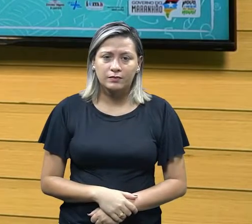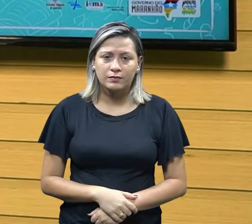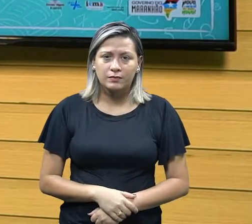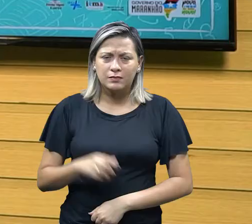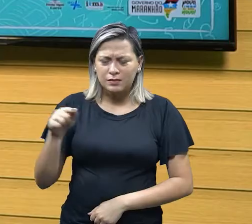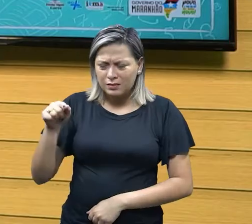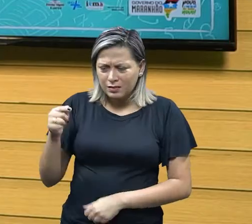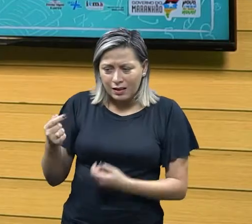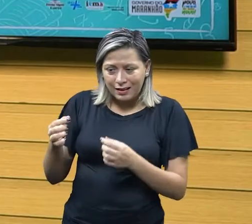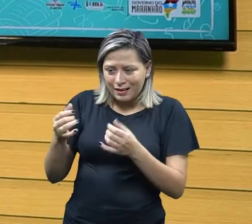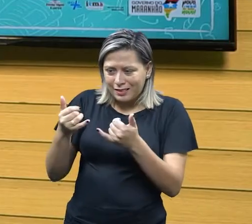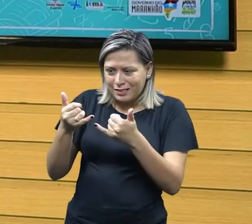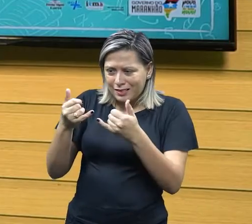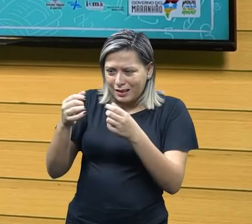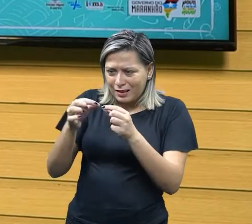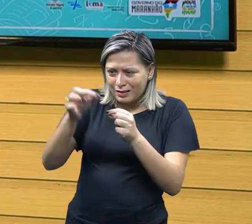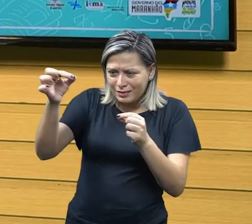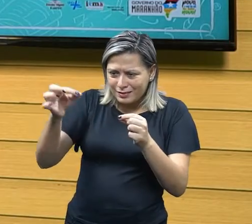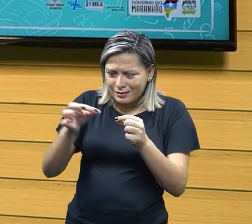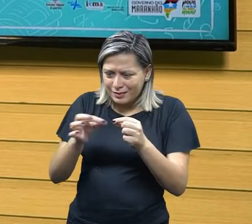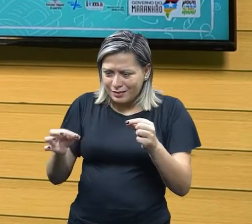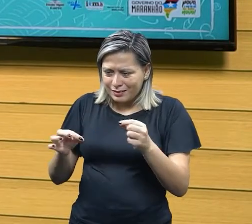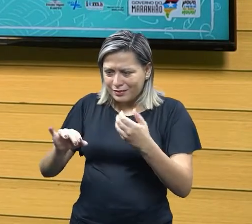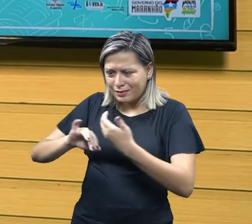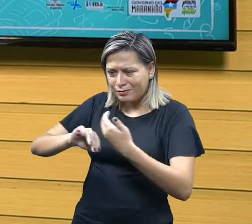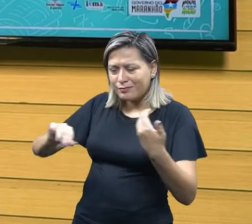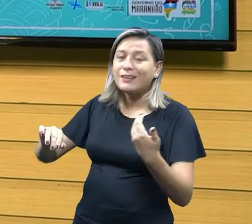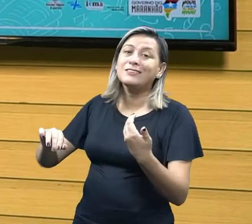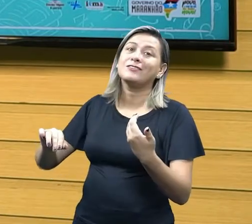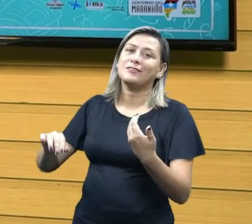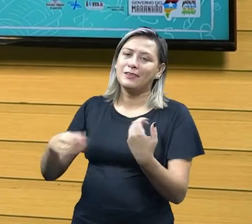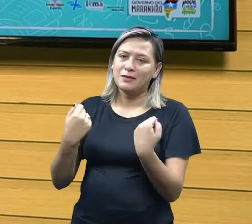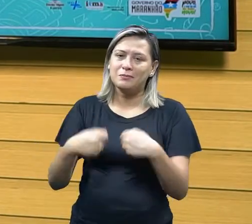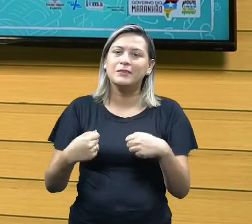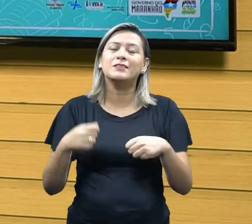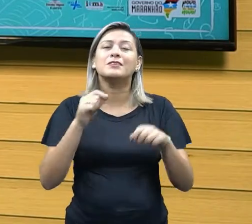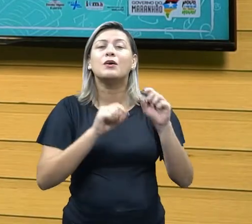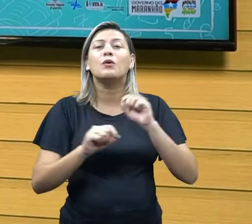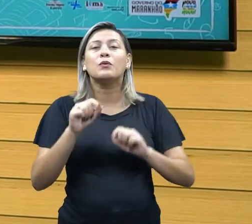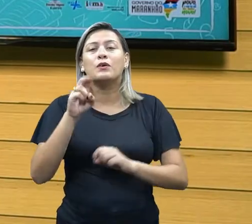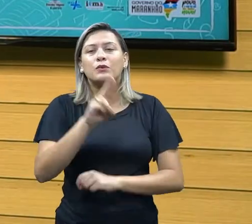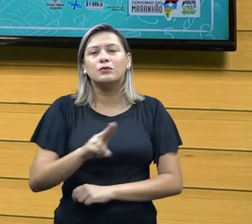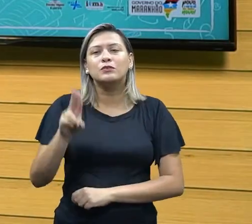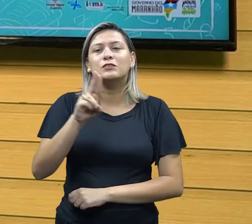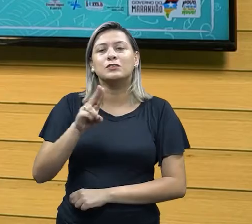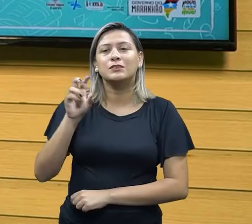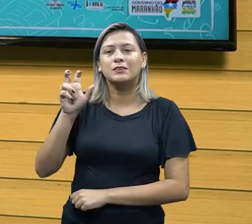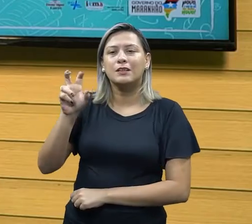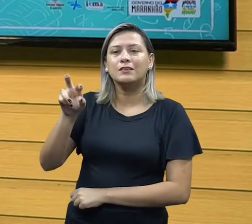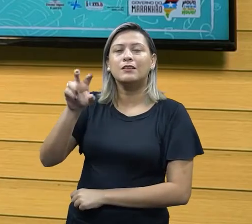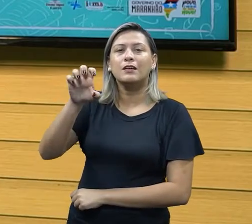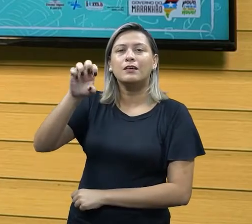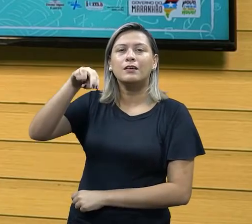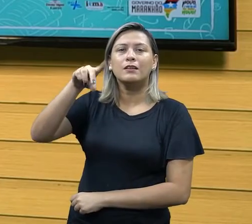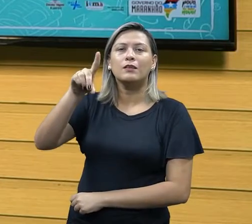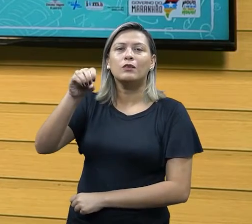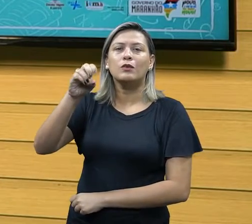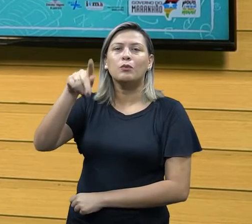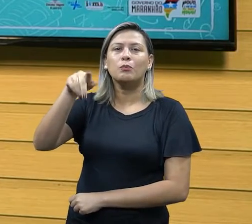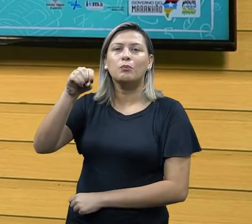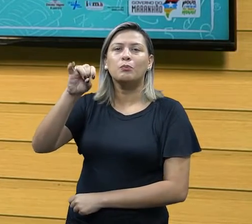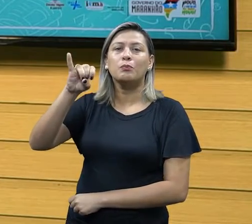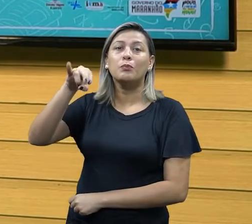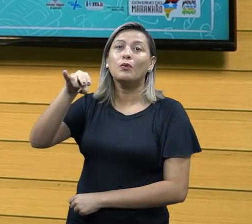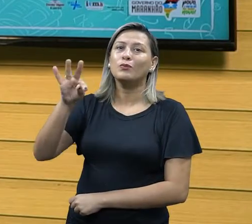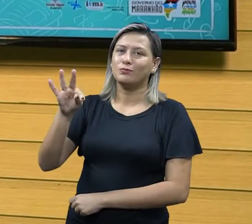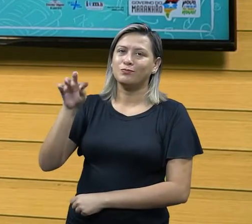bem afastada. E aí é preciso usar o Endpoint. Você precisa acionar aquela